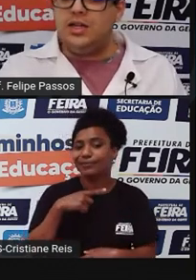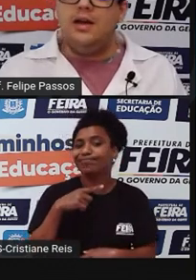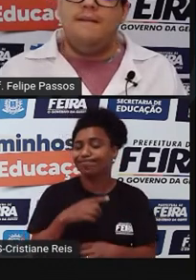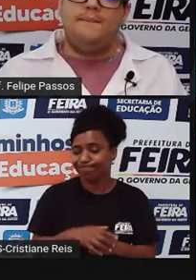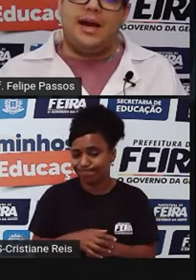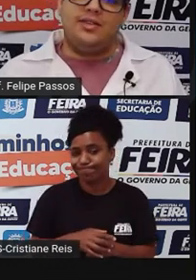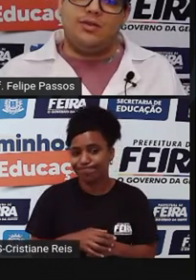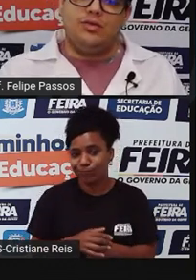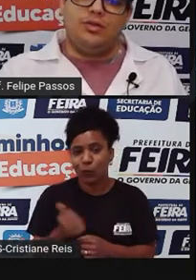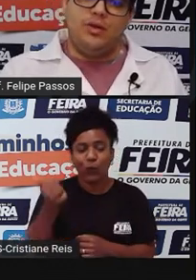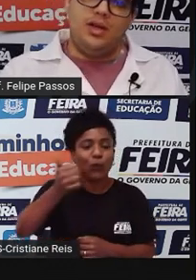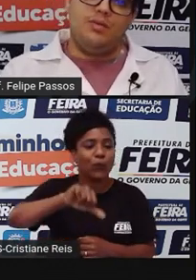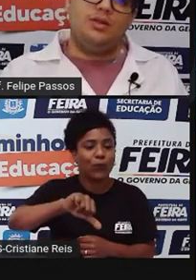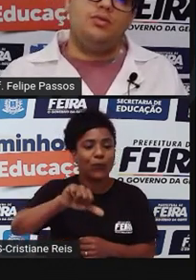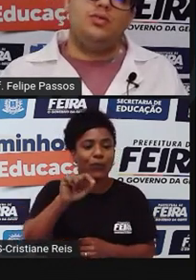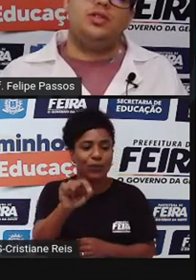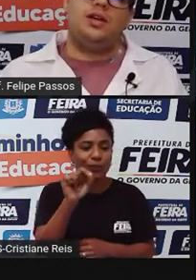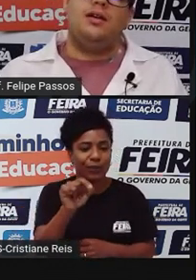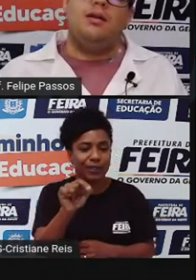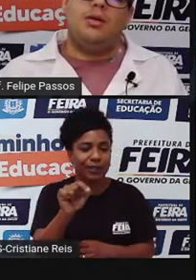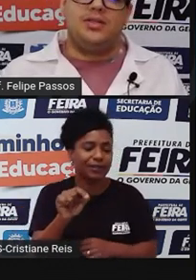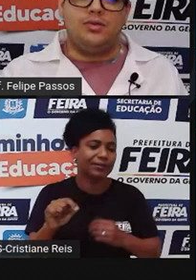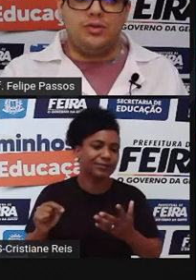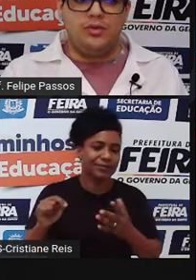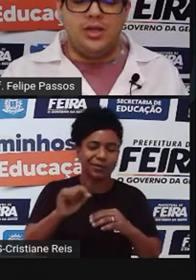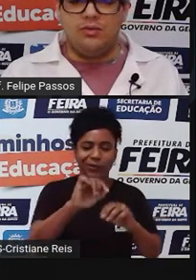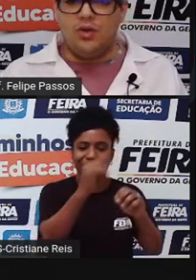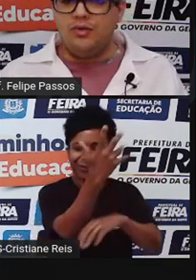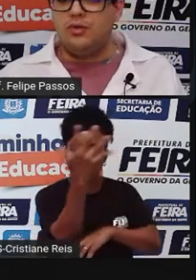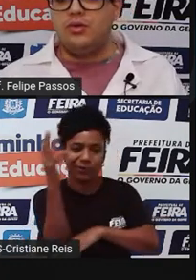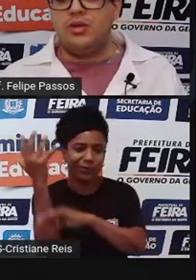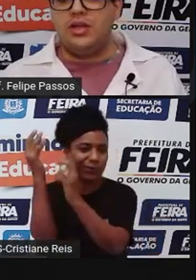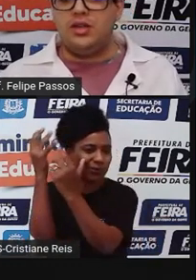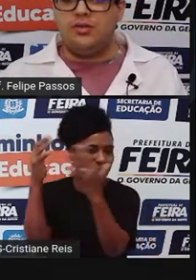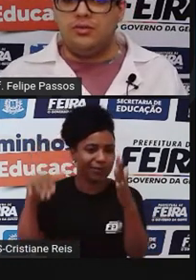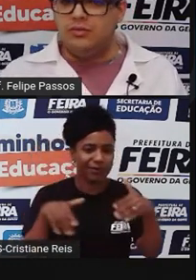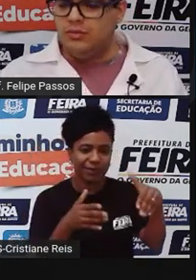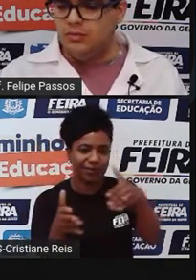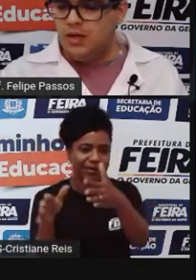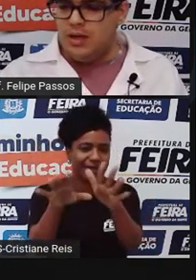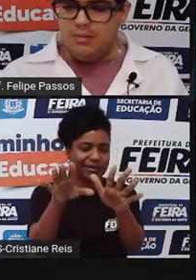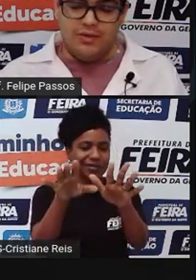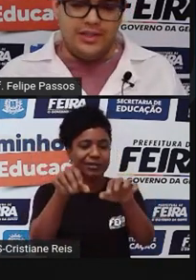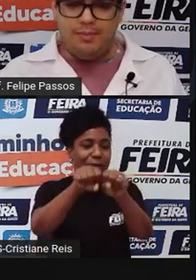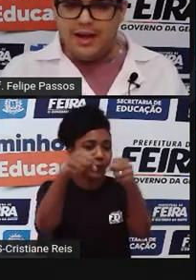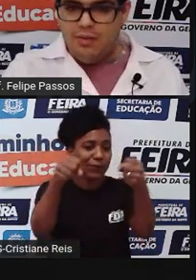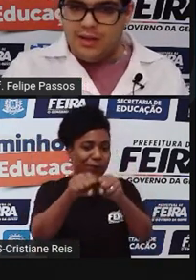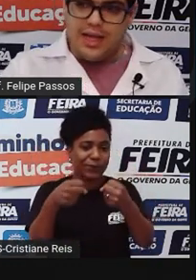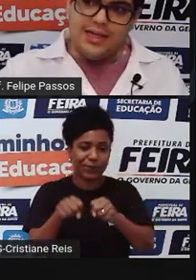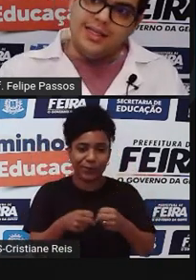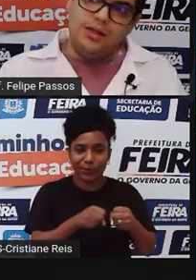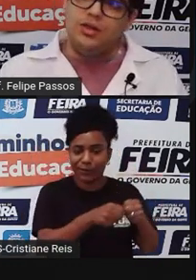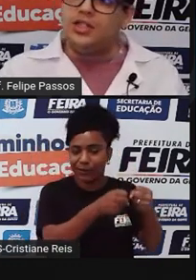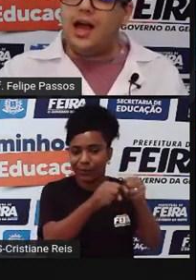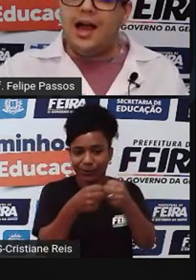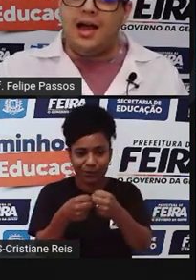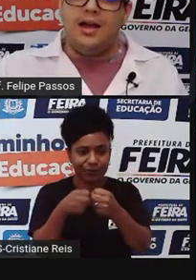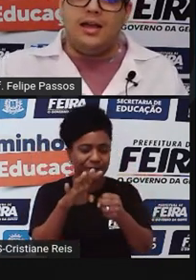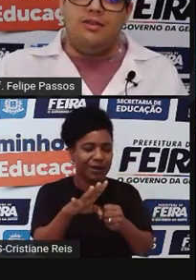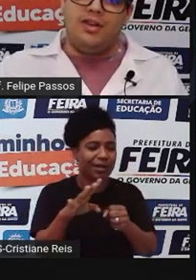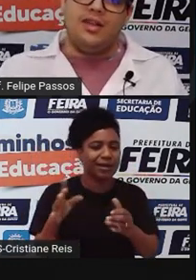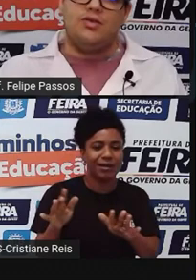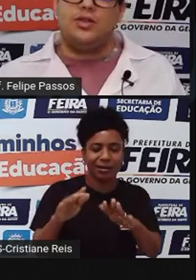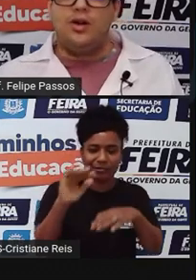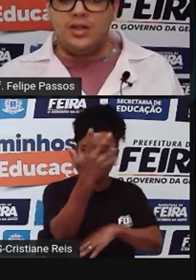infelizmente para você construir uma indústria para você construir um novo Condomínio um você pegar uma terra assumir